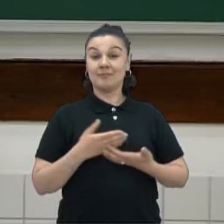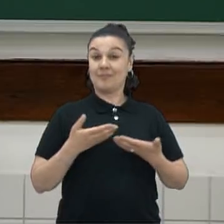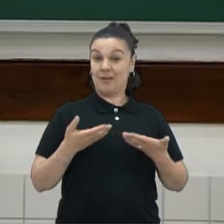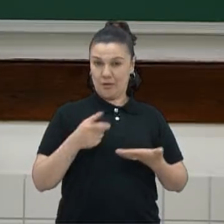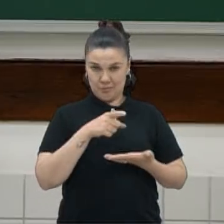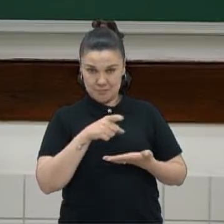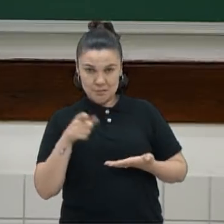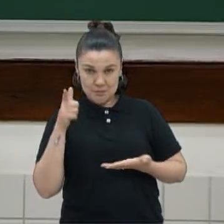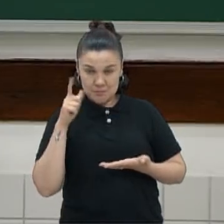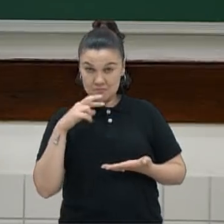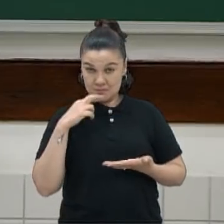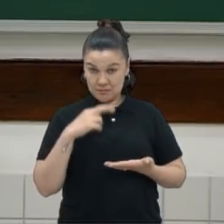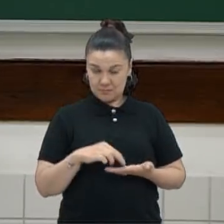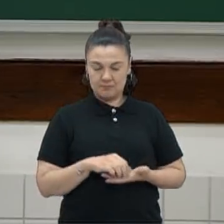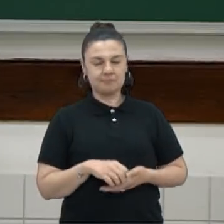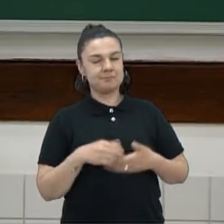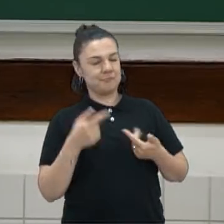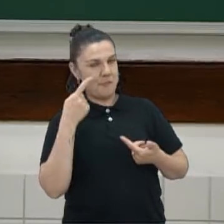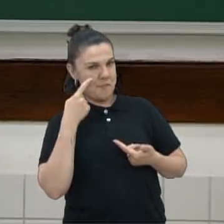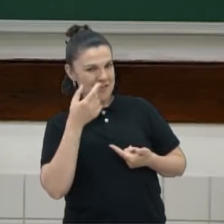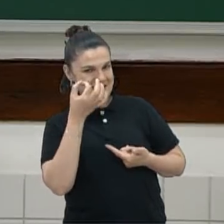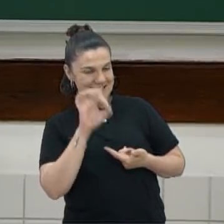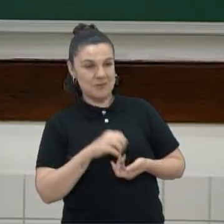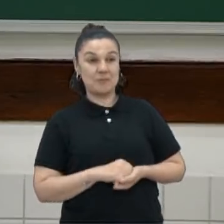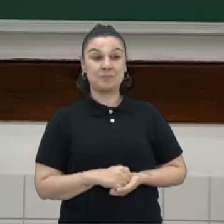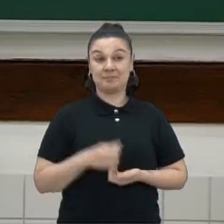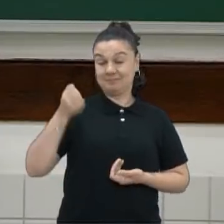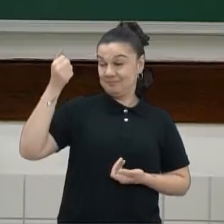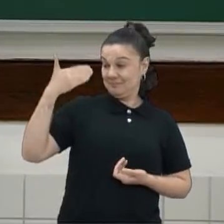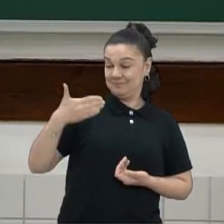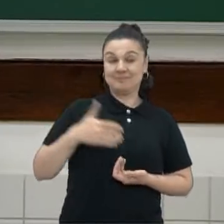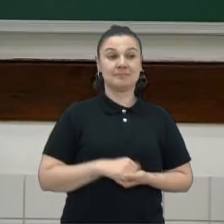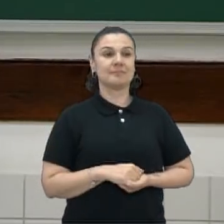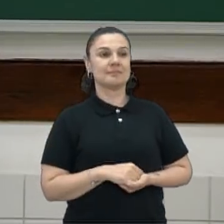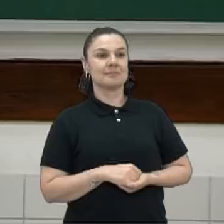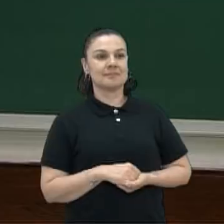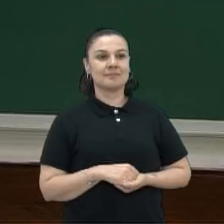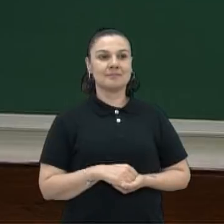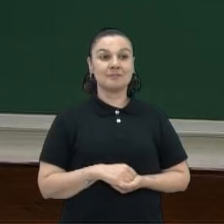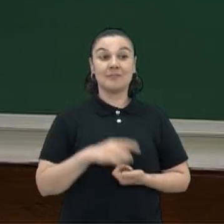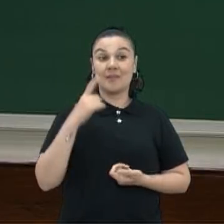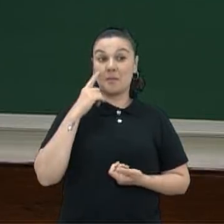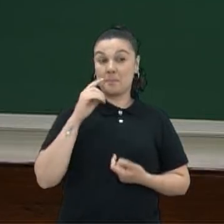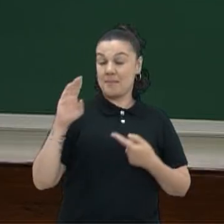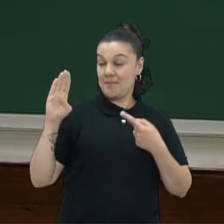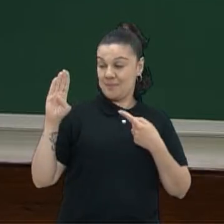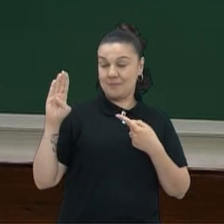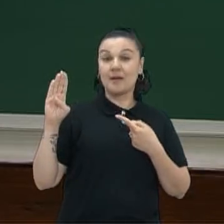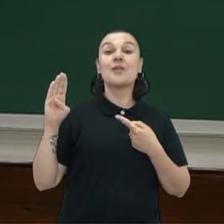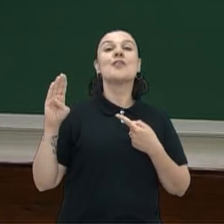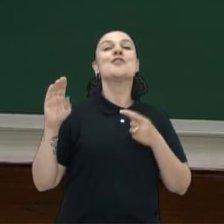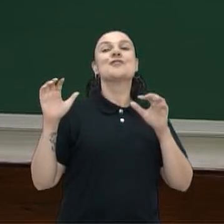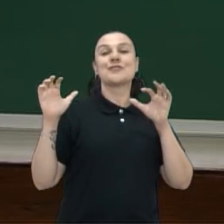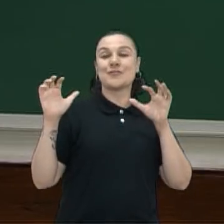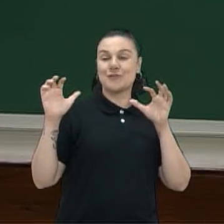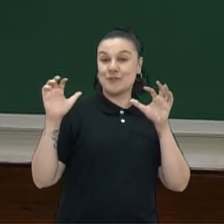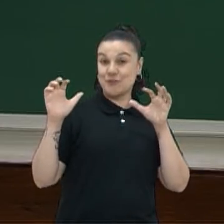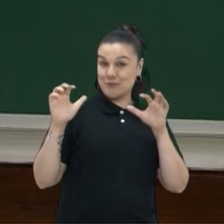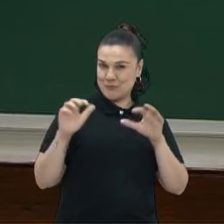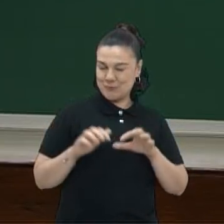E aí, conseguiram responder? Vamos ver se você acertou? Olha lá. Letra B,